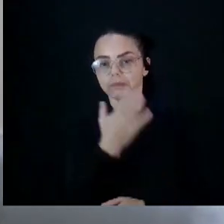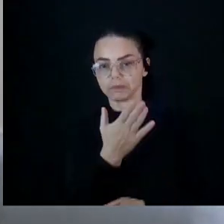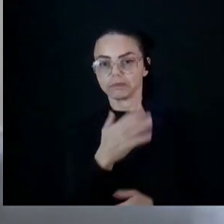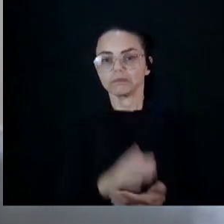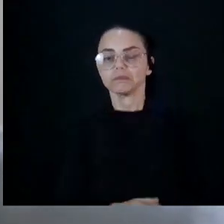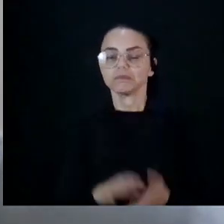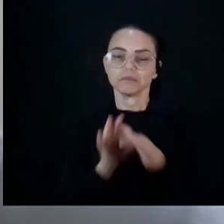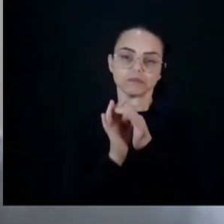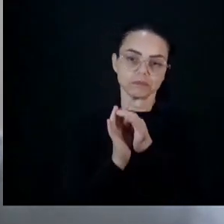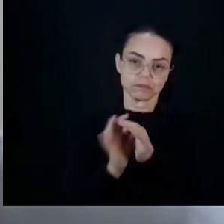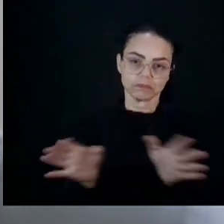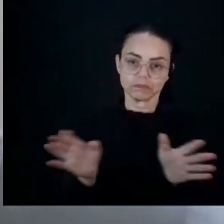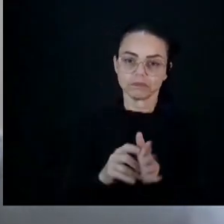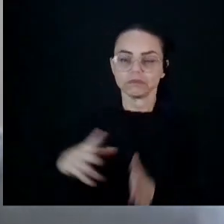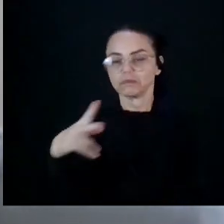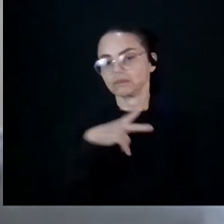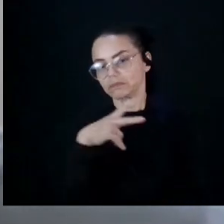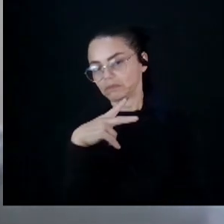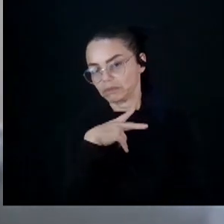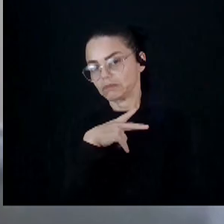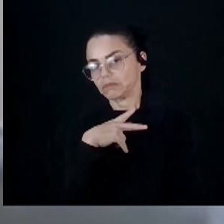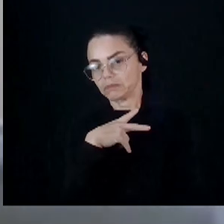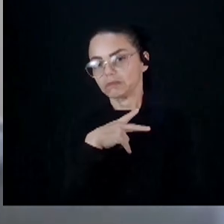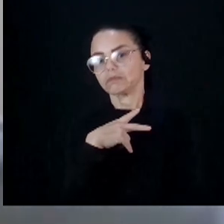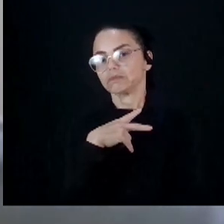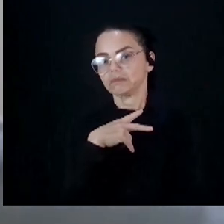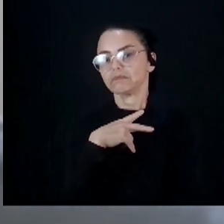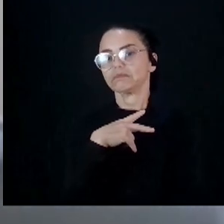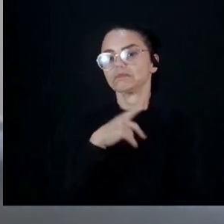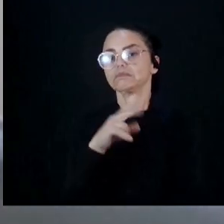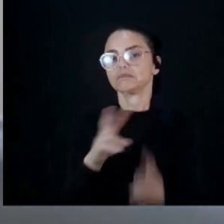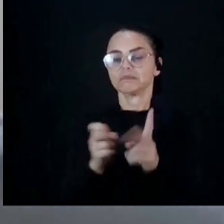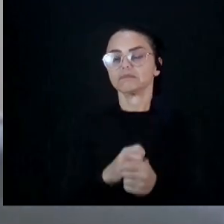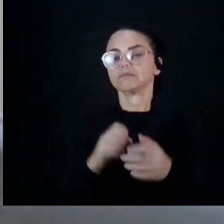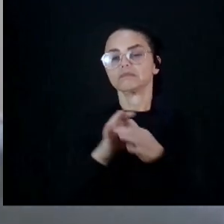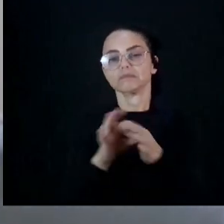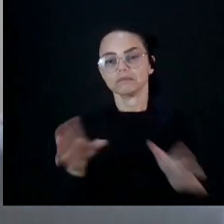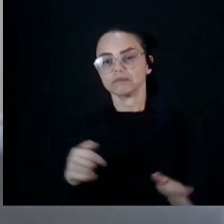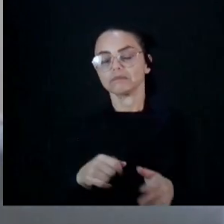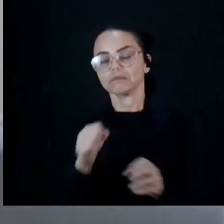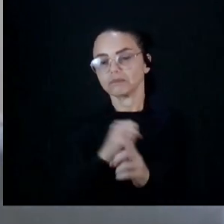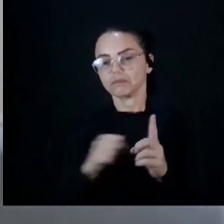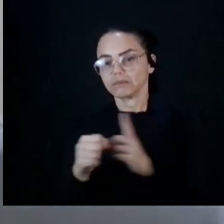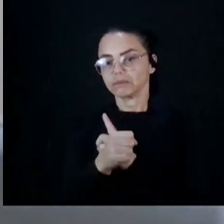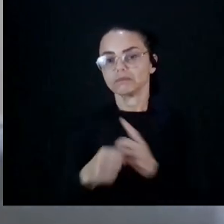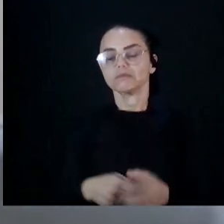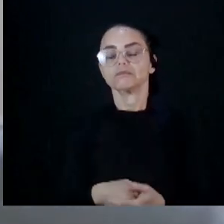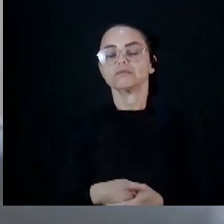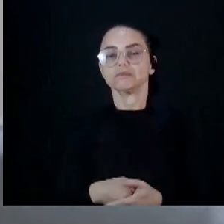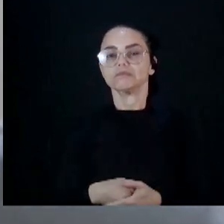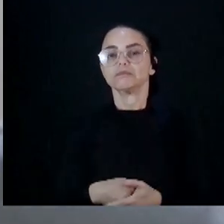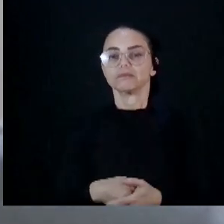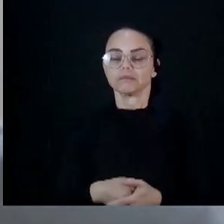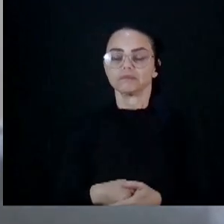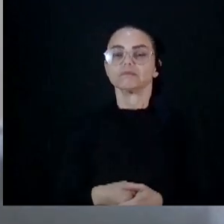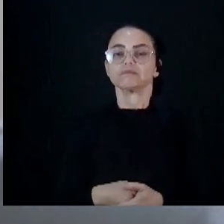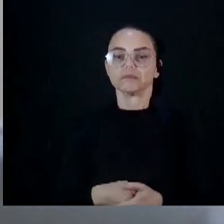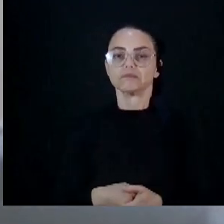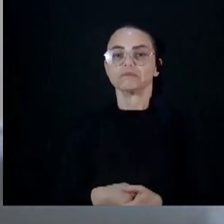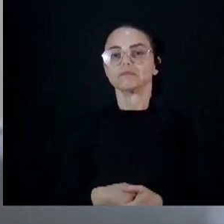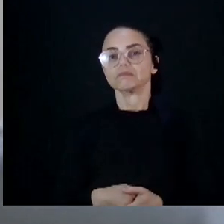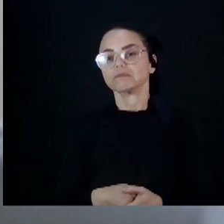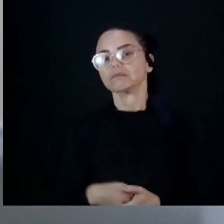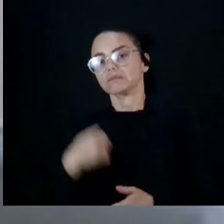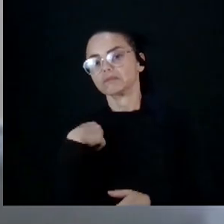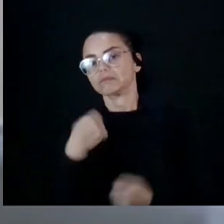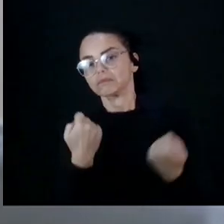liberdade privada, né? Sobre uma liberdade social. Então, no mesmo jeito que eu